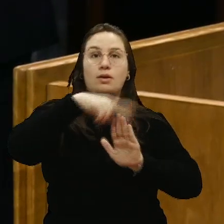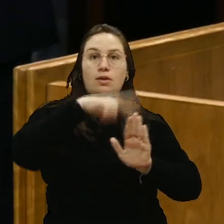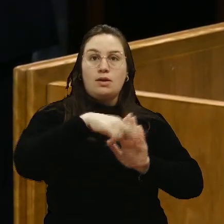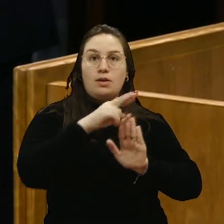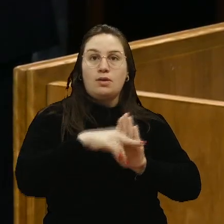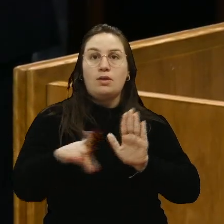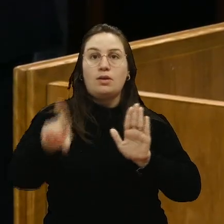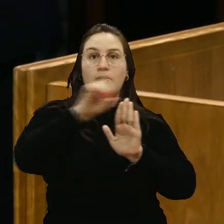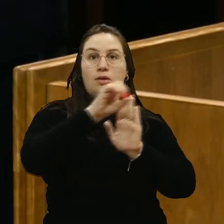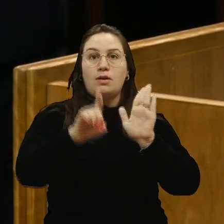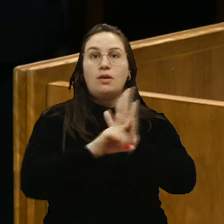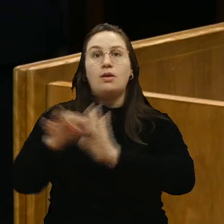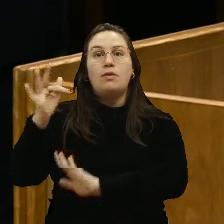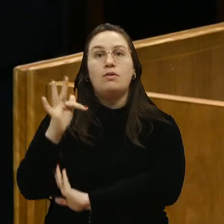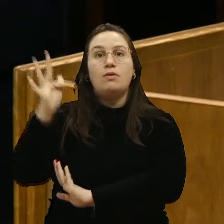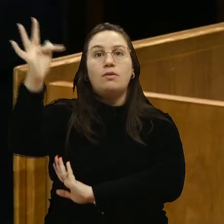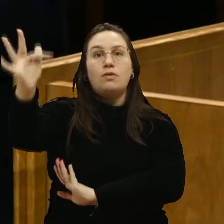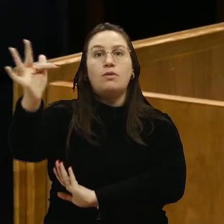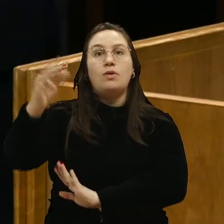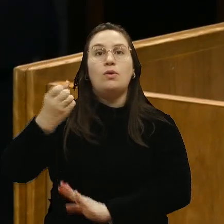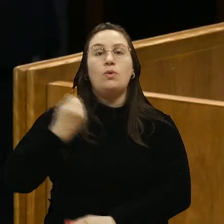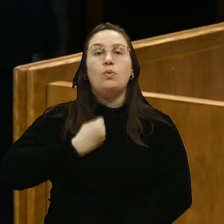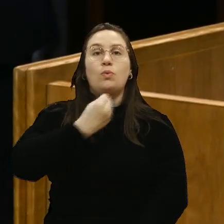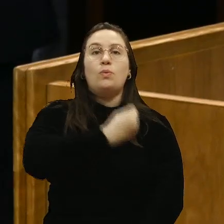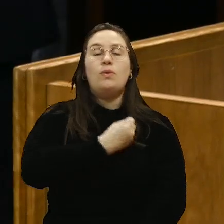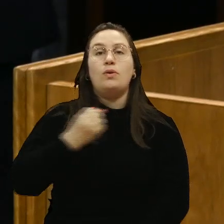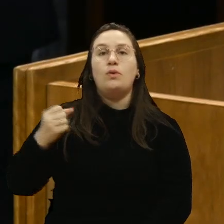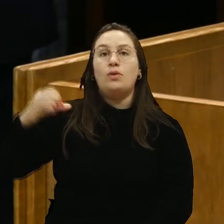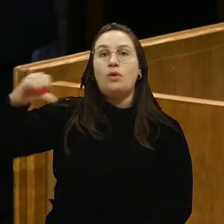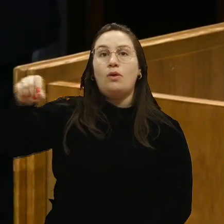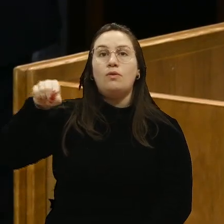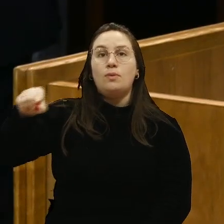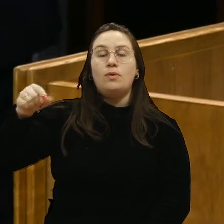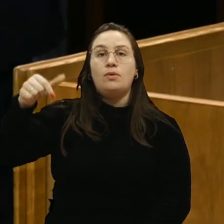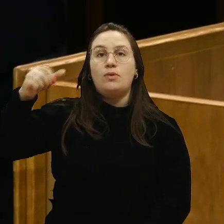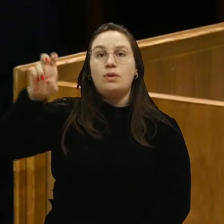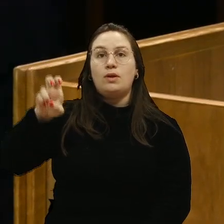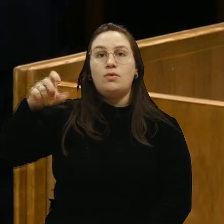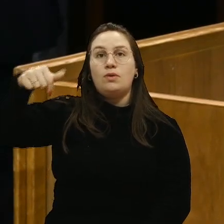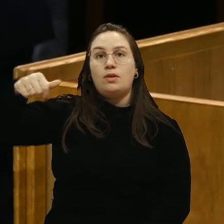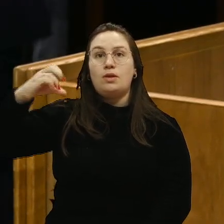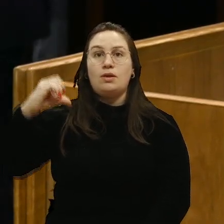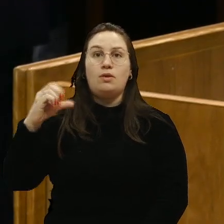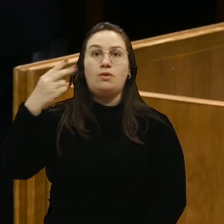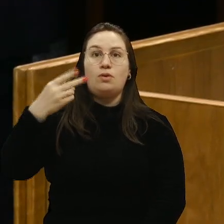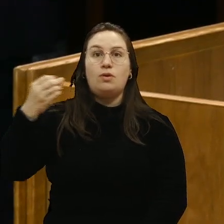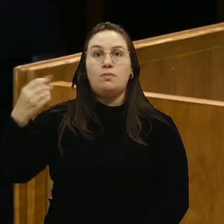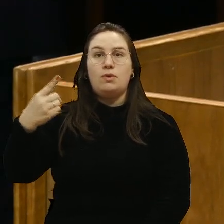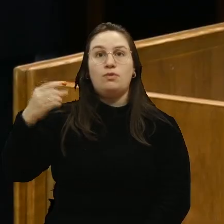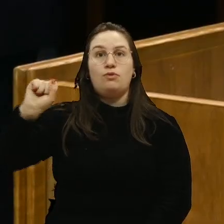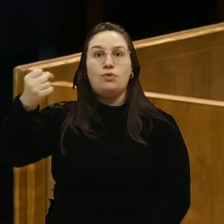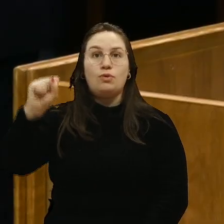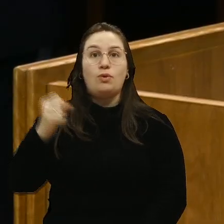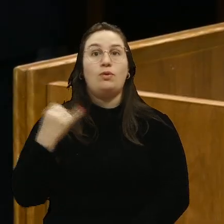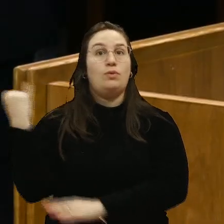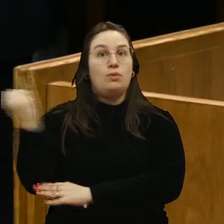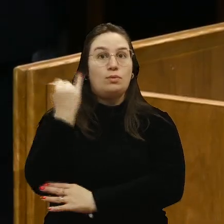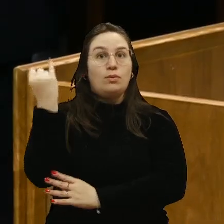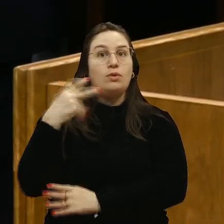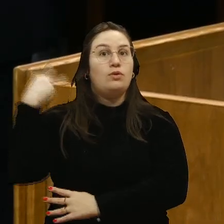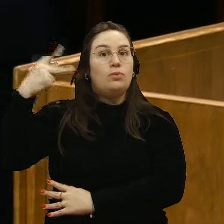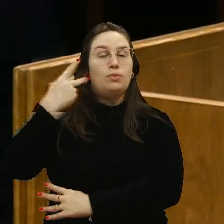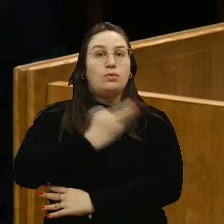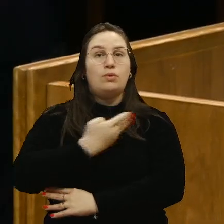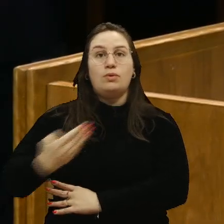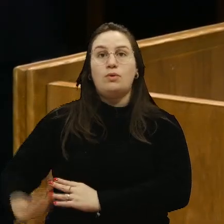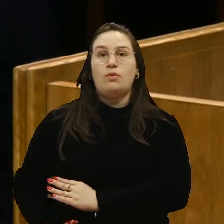pelo Decreto Federal de número 9.579 de 2018, consolidou importante política pública